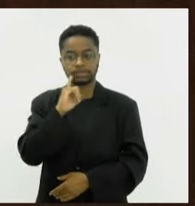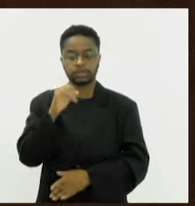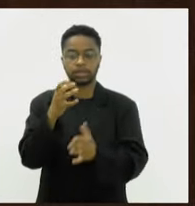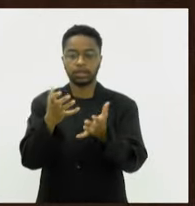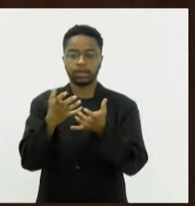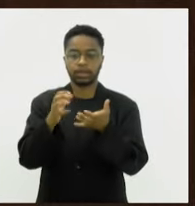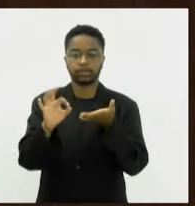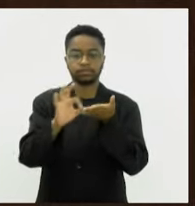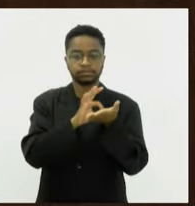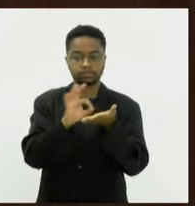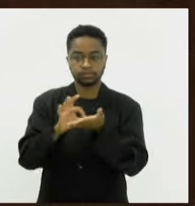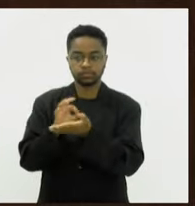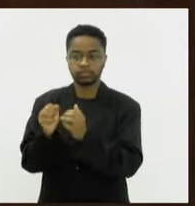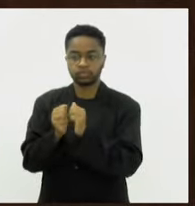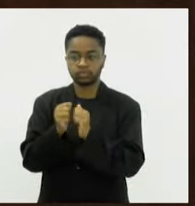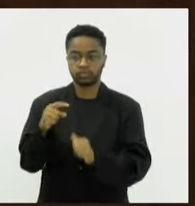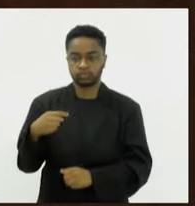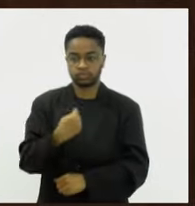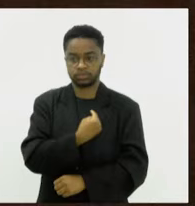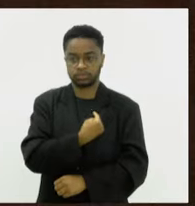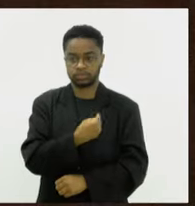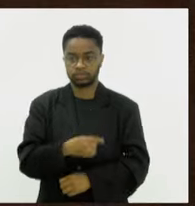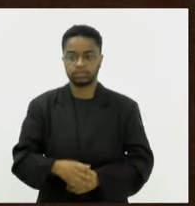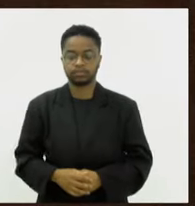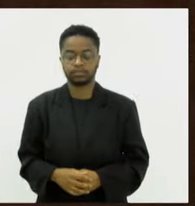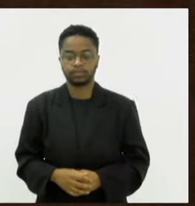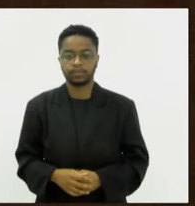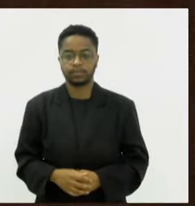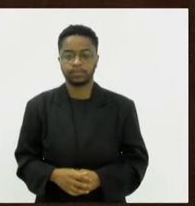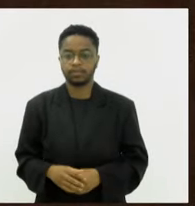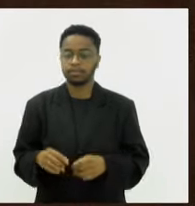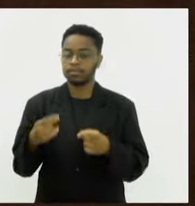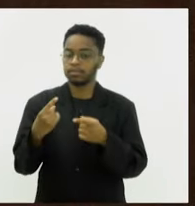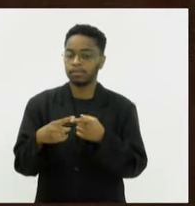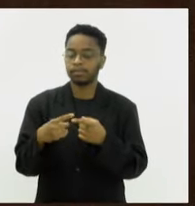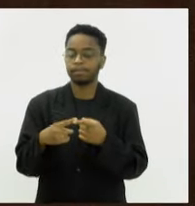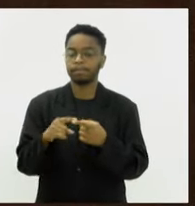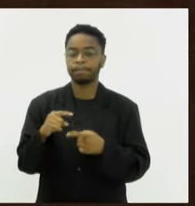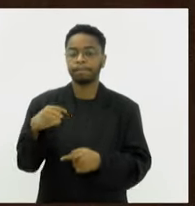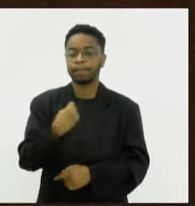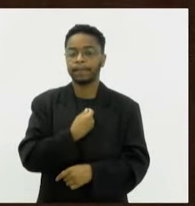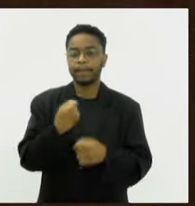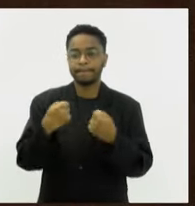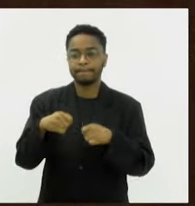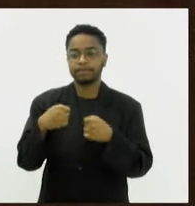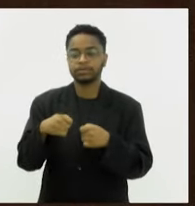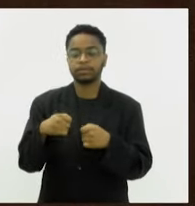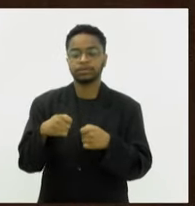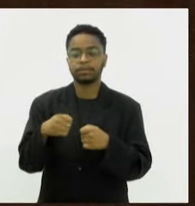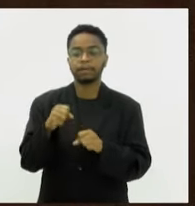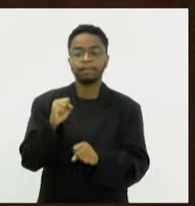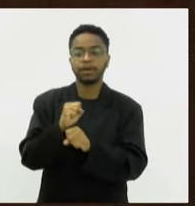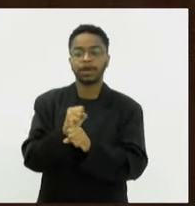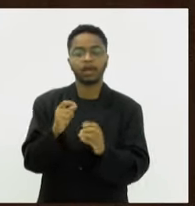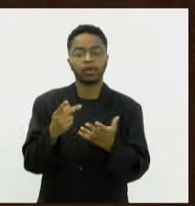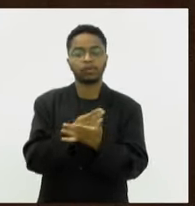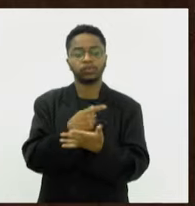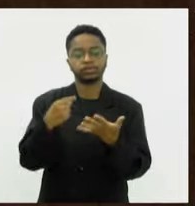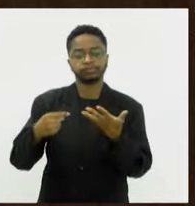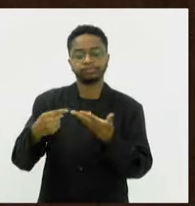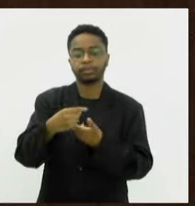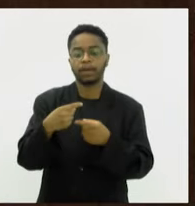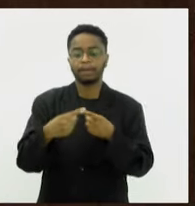quiserem somar esforços com a Casa Legislativa para que a gente saia dessa situação de coisas, senhora presidenta. Porque todos nós,